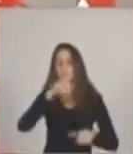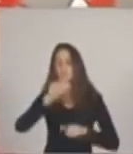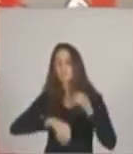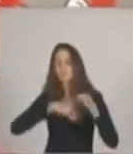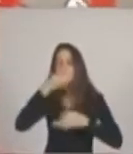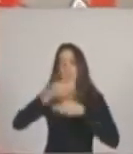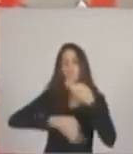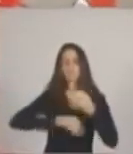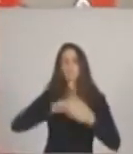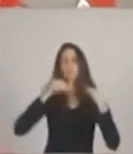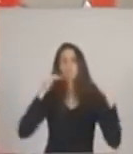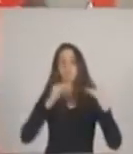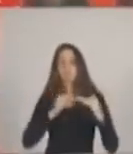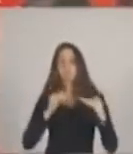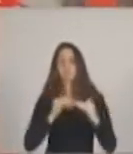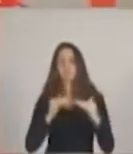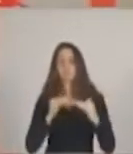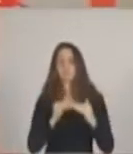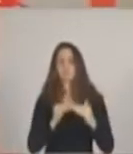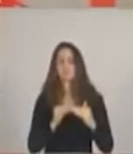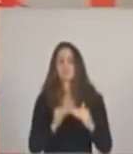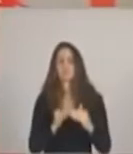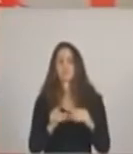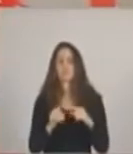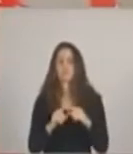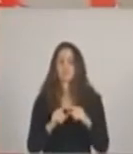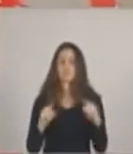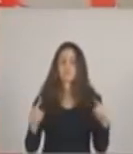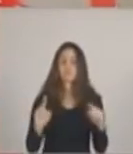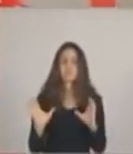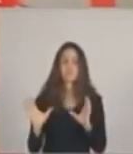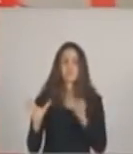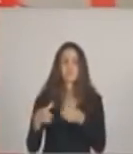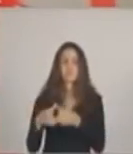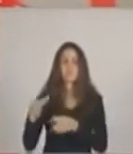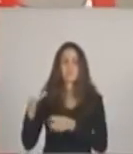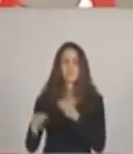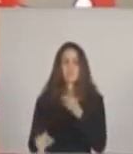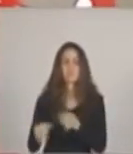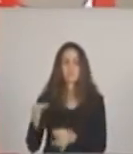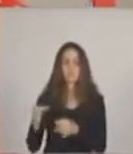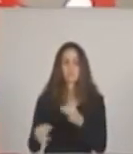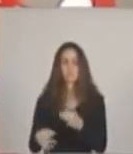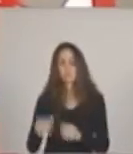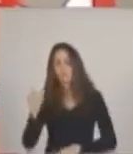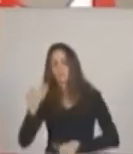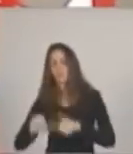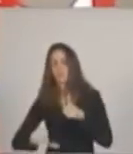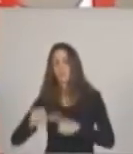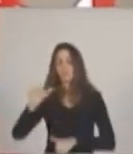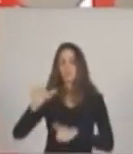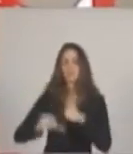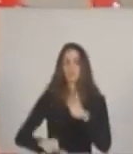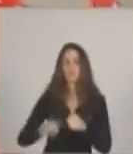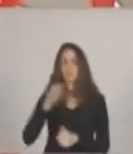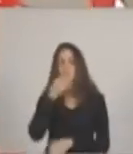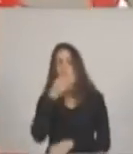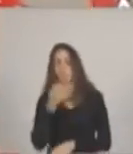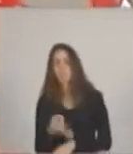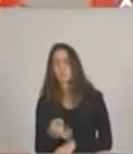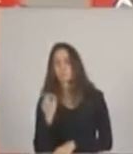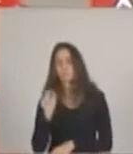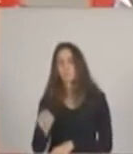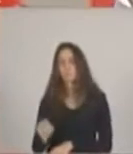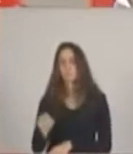opinaram favoravelmente, sendo que a Comissão de Justiça analisou e opinou